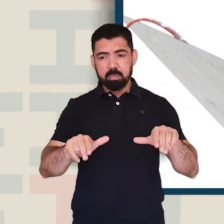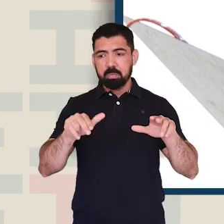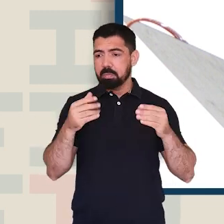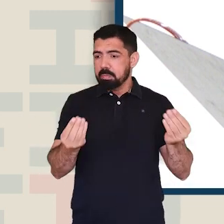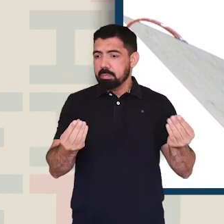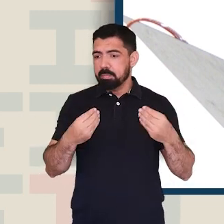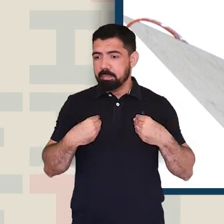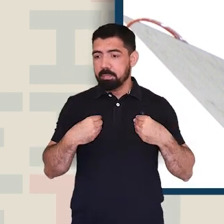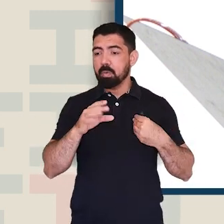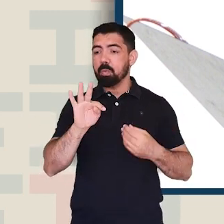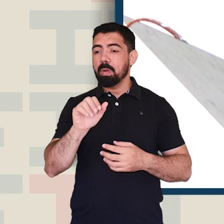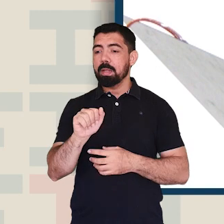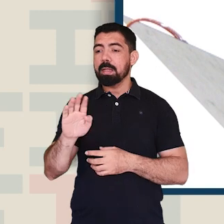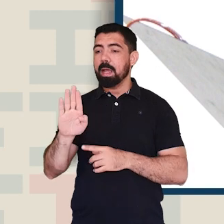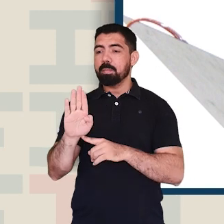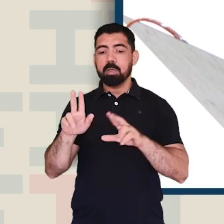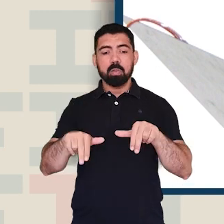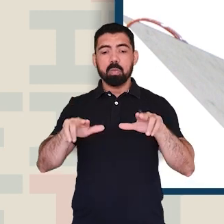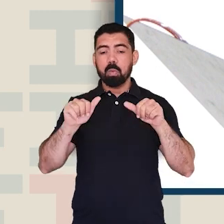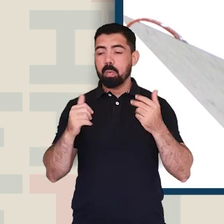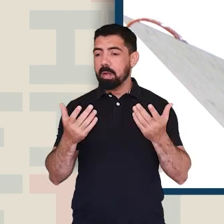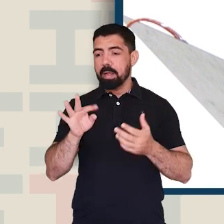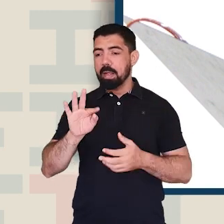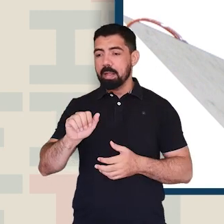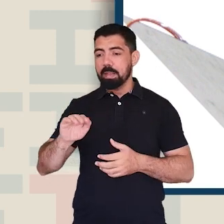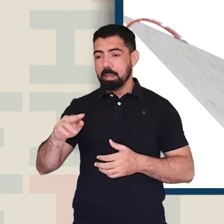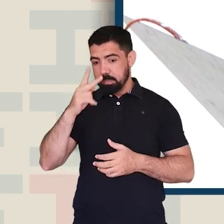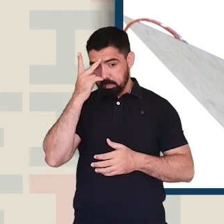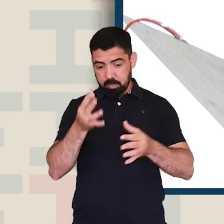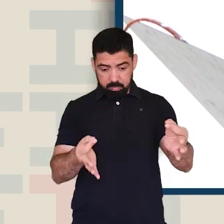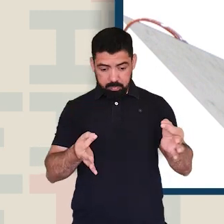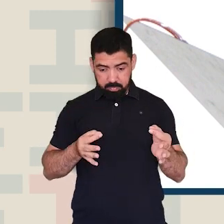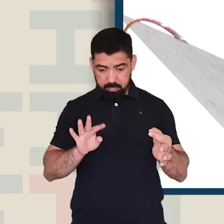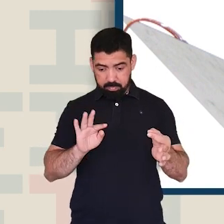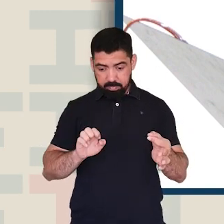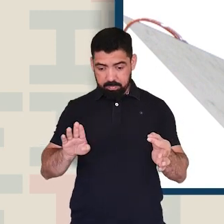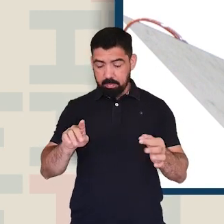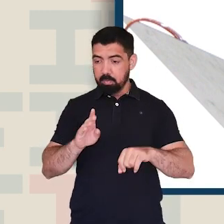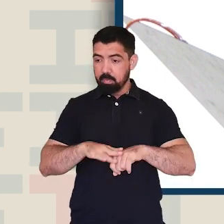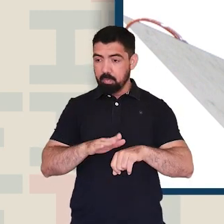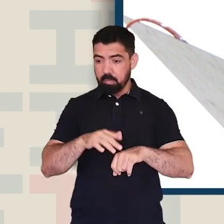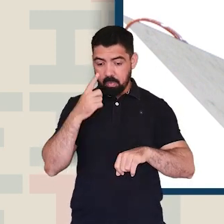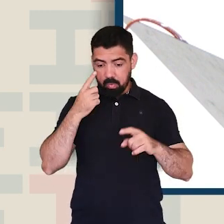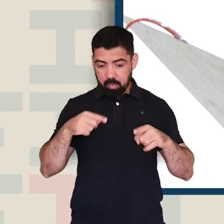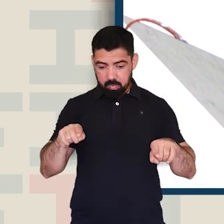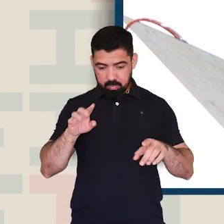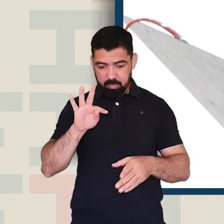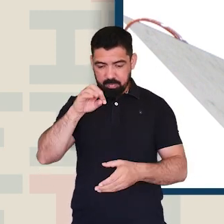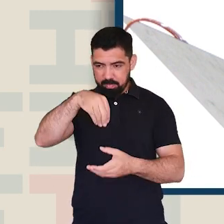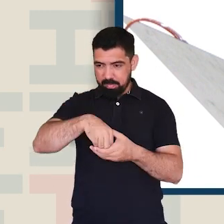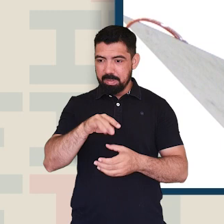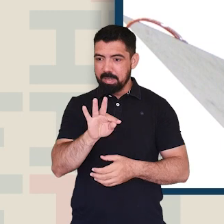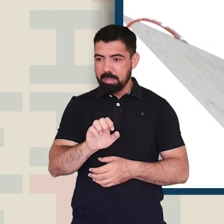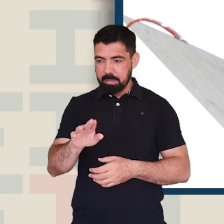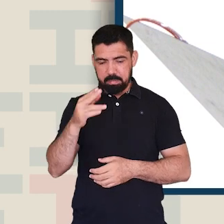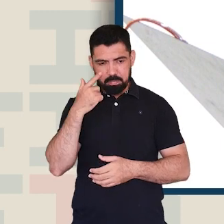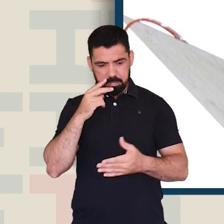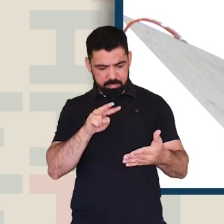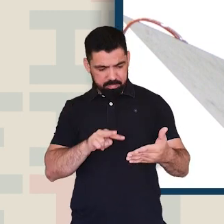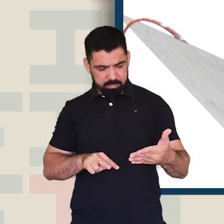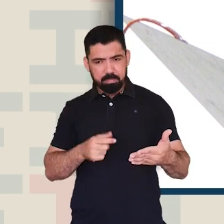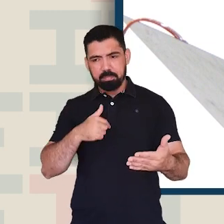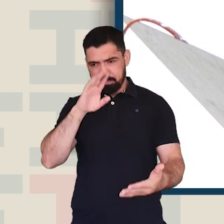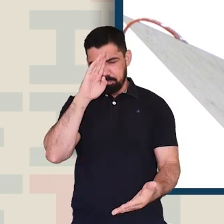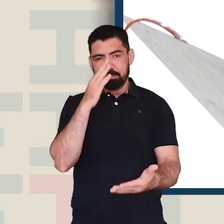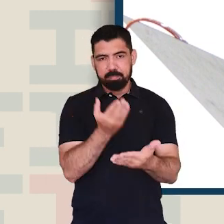deu uma tablatura, né? Para eu tocar. Então, no dia que alguém me deu uma tablatura e dizer, ó, tu vai tocar show daqui, tá tudo na tablatura,